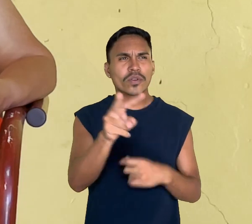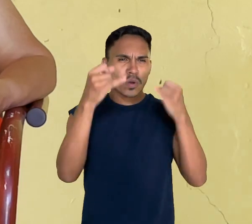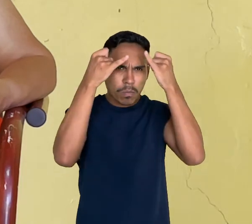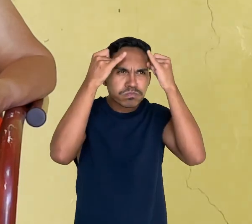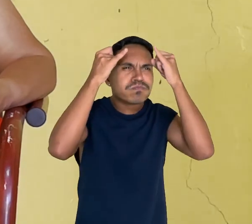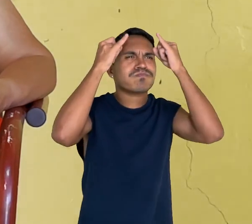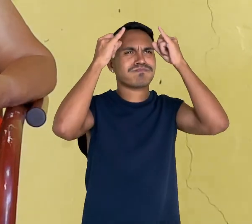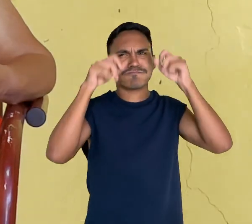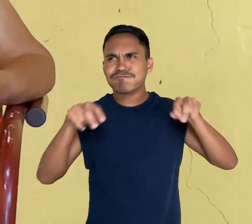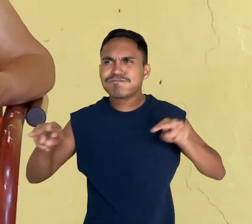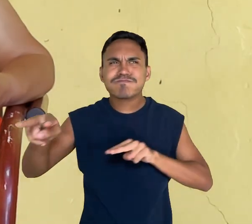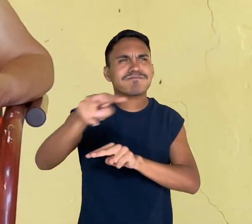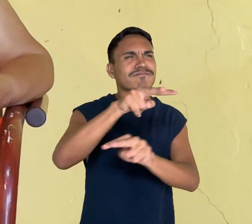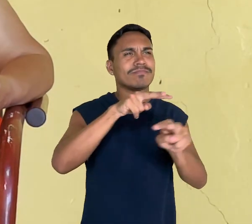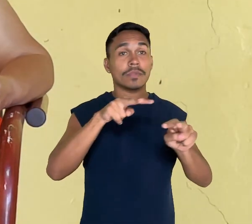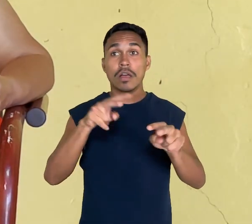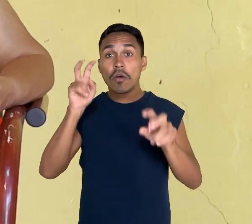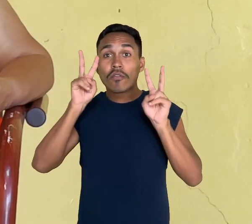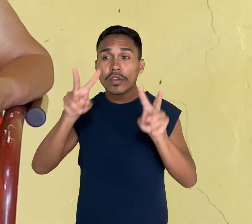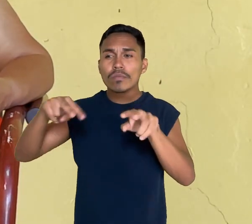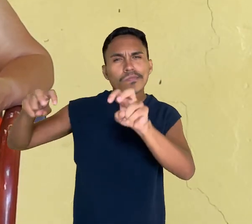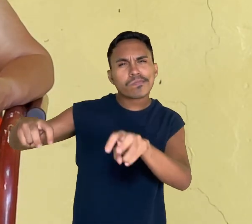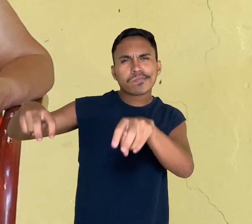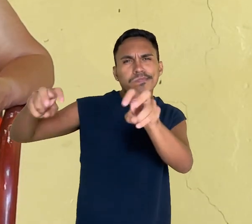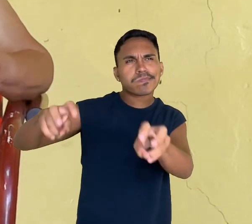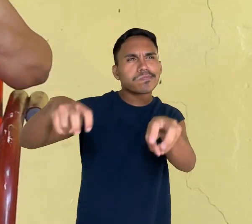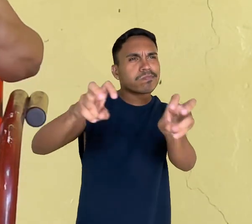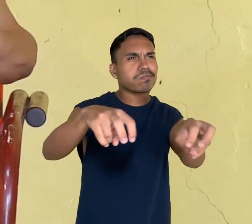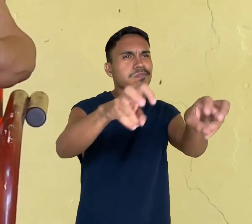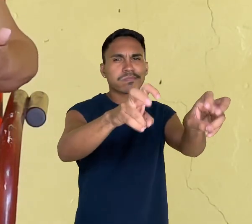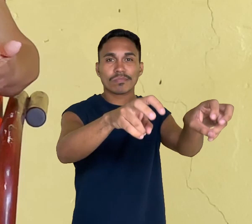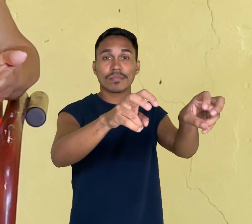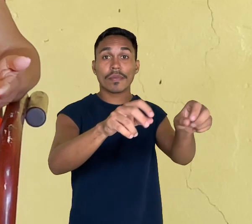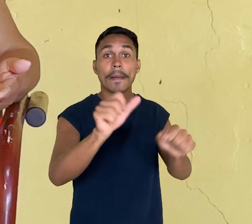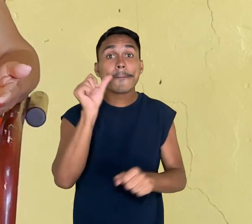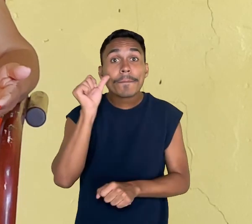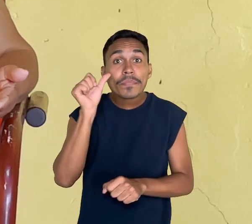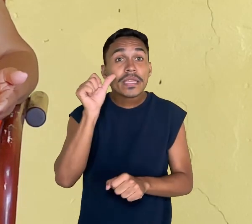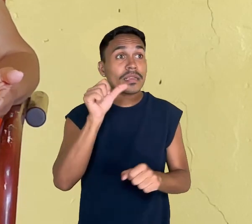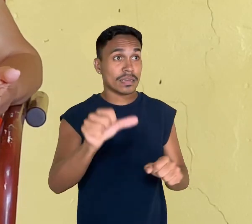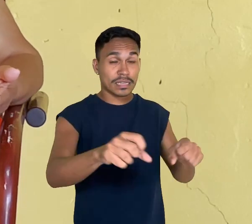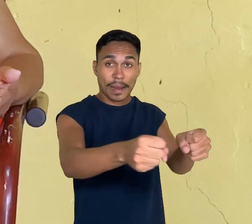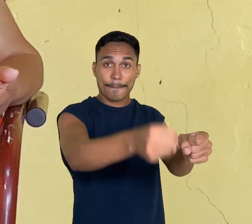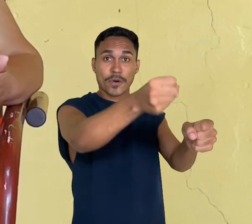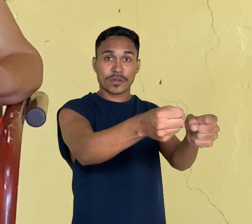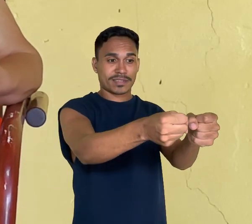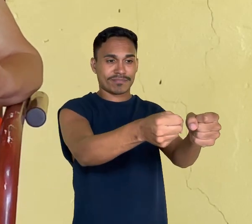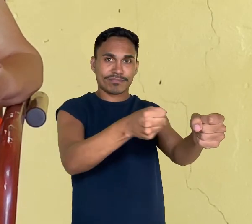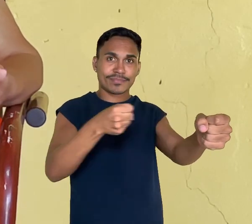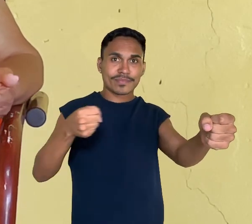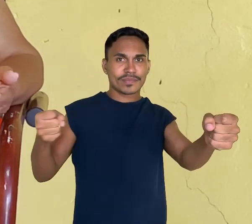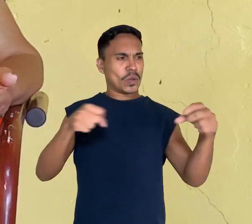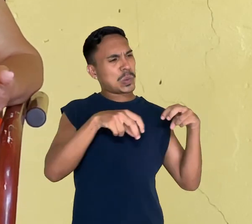do vaqueiro, eu vi o gado passar. Menina, abre a porteira e